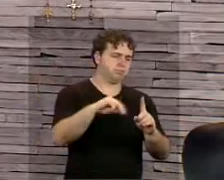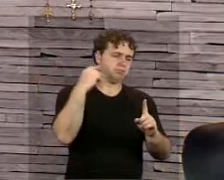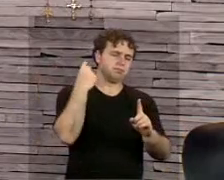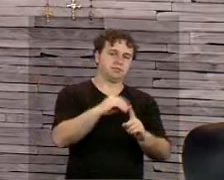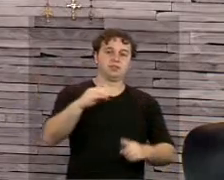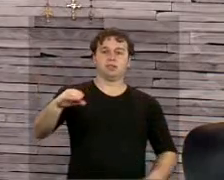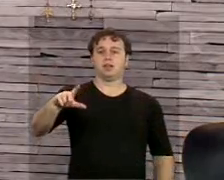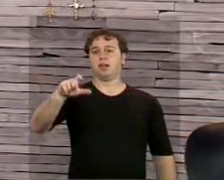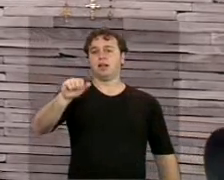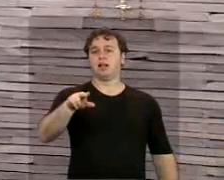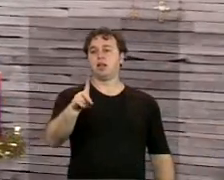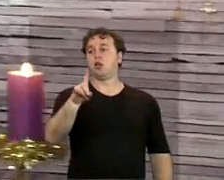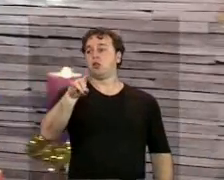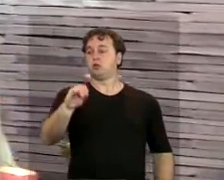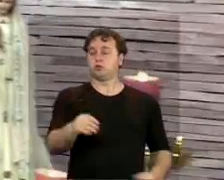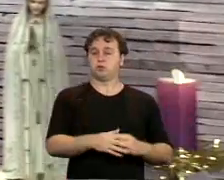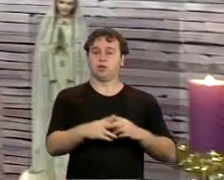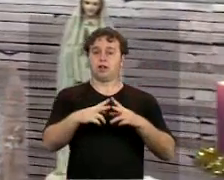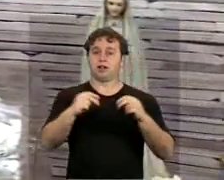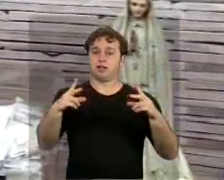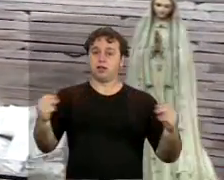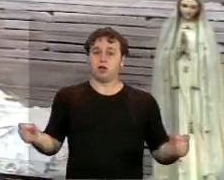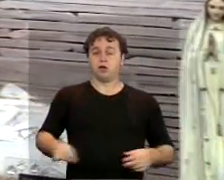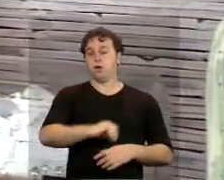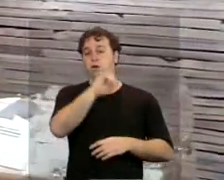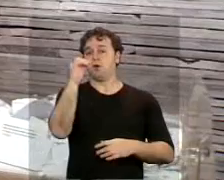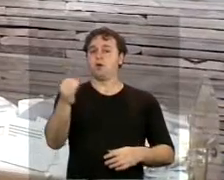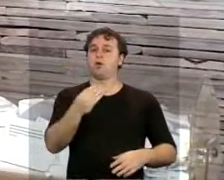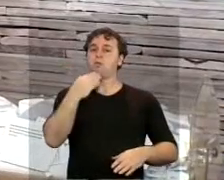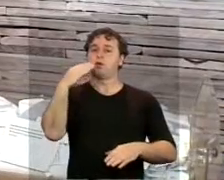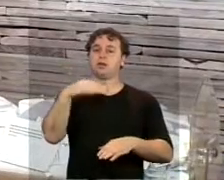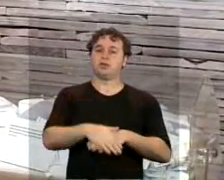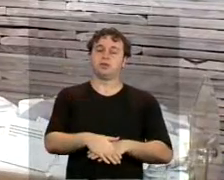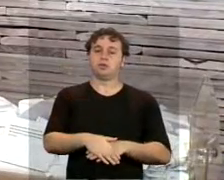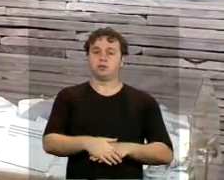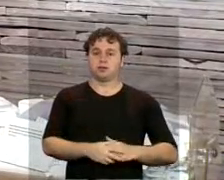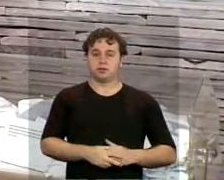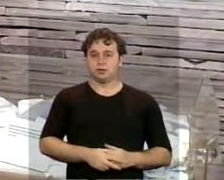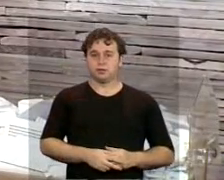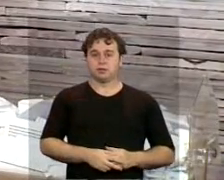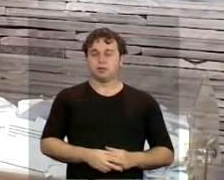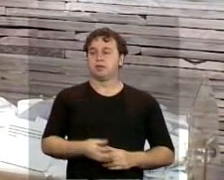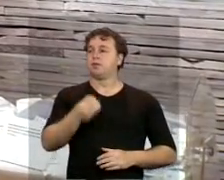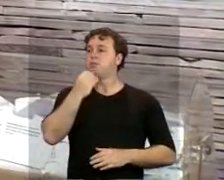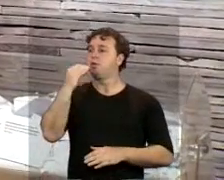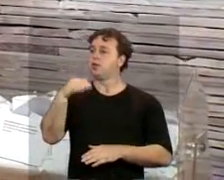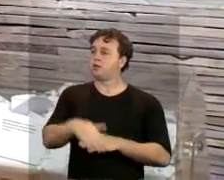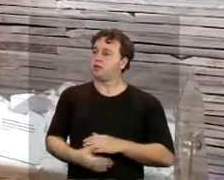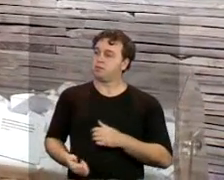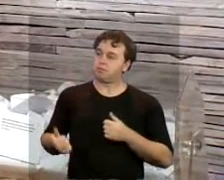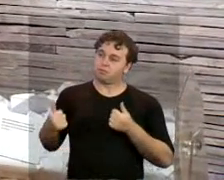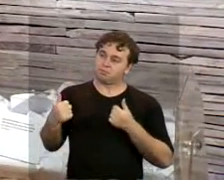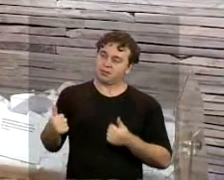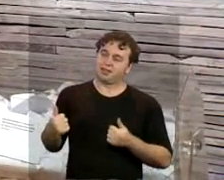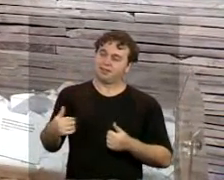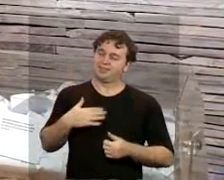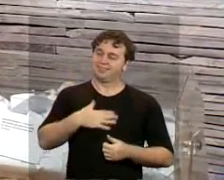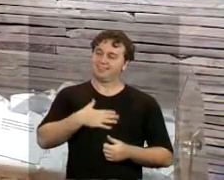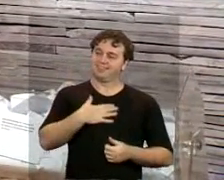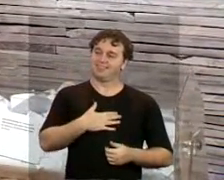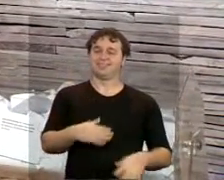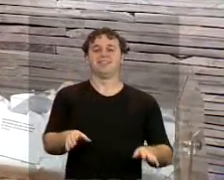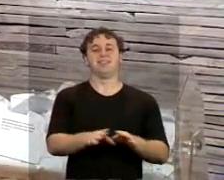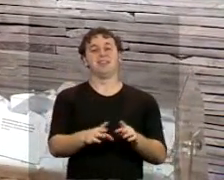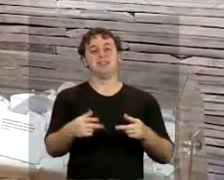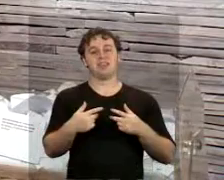Lima, que está em Brasília, na capital federal. Alô, Cláudio, boa noite, meu amigo. Boa noite, Lúcio. Tudo bem? Um prazer. O prazer